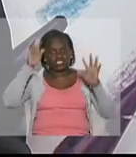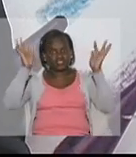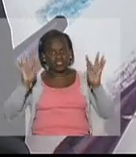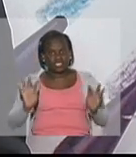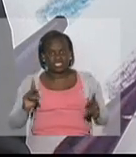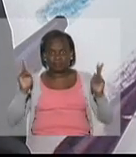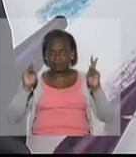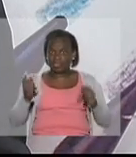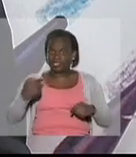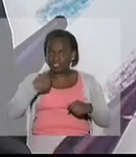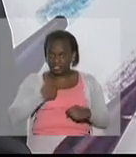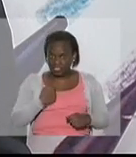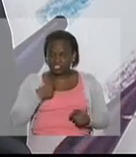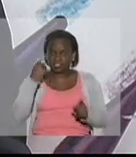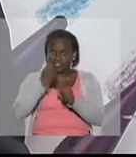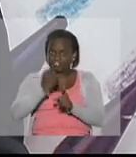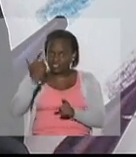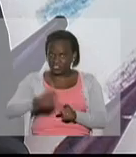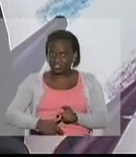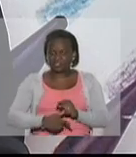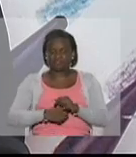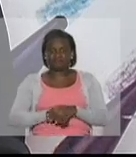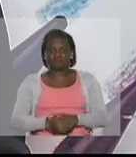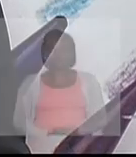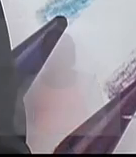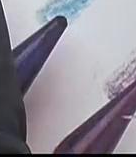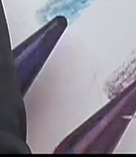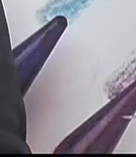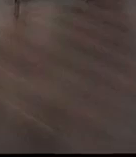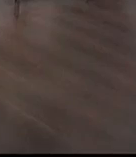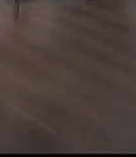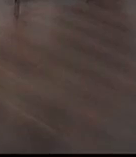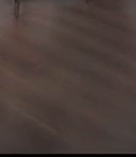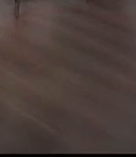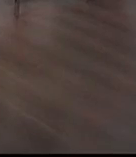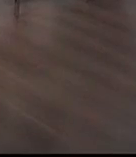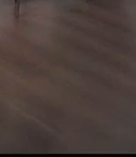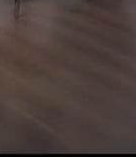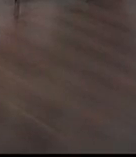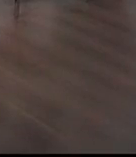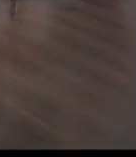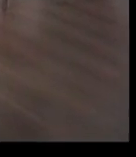rola. Dias felizes, paz do eu e até a próxima.